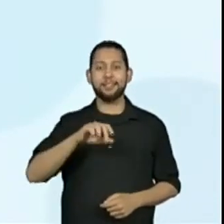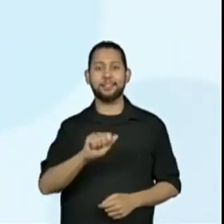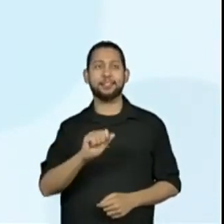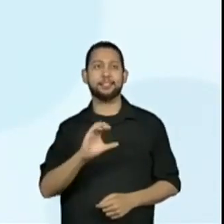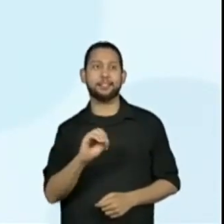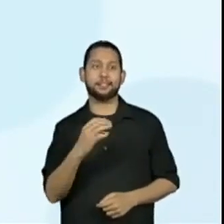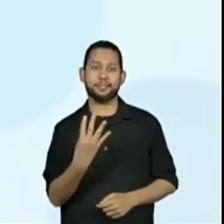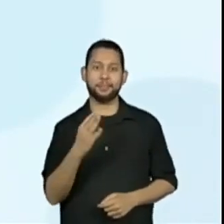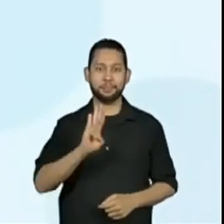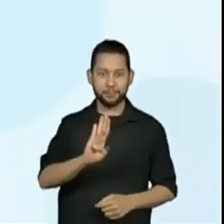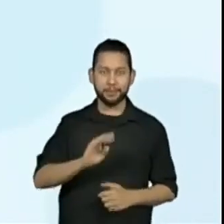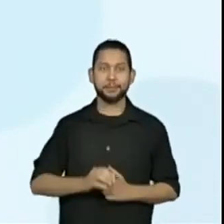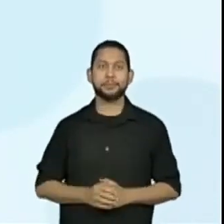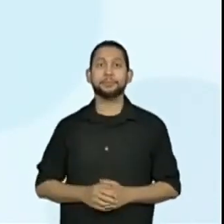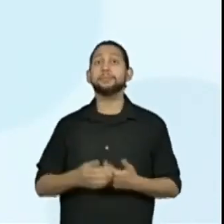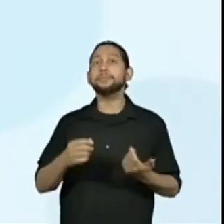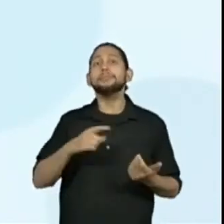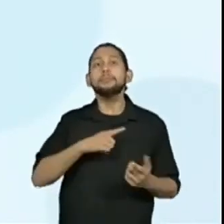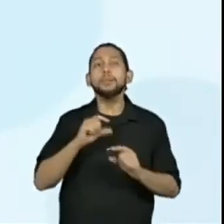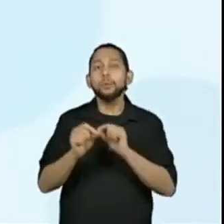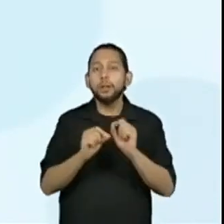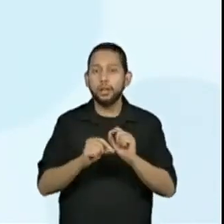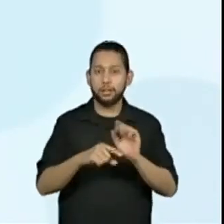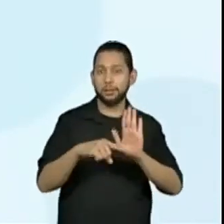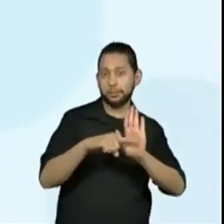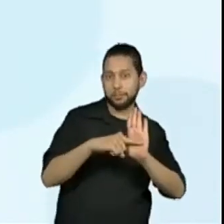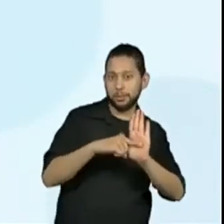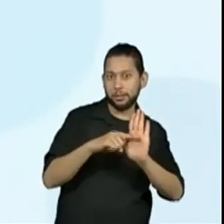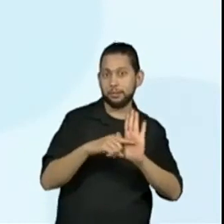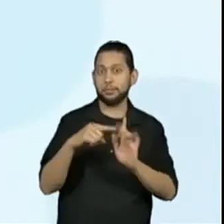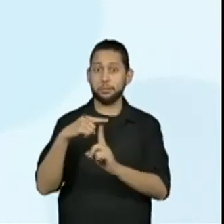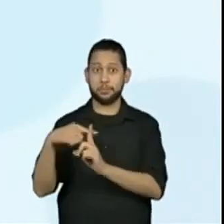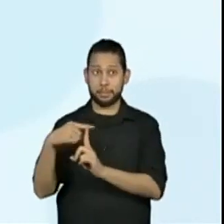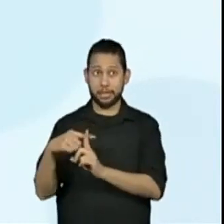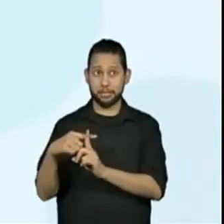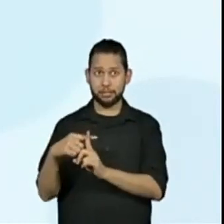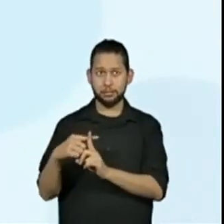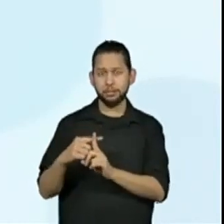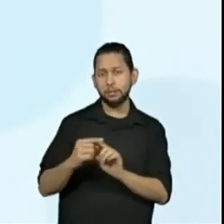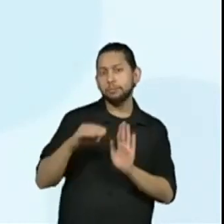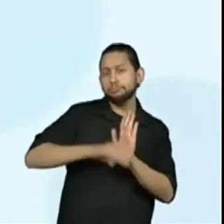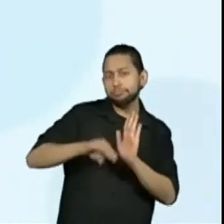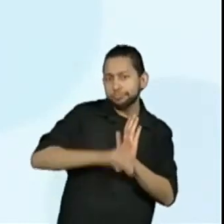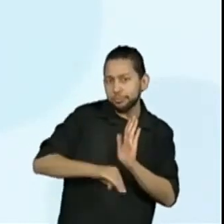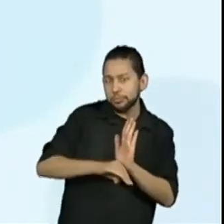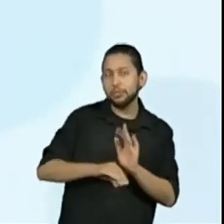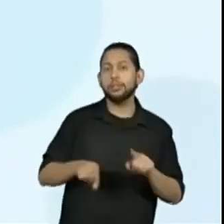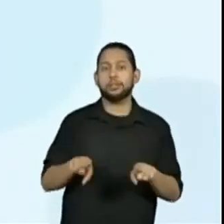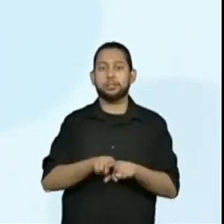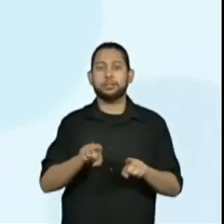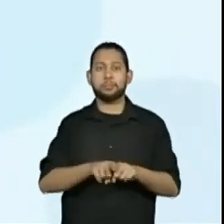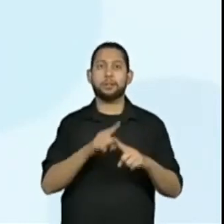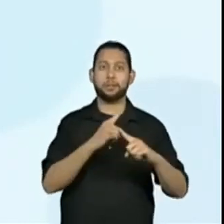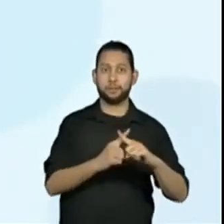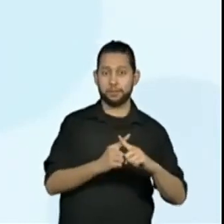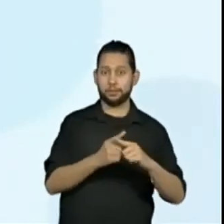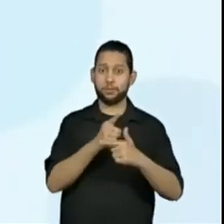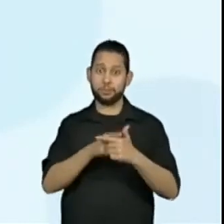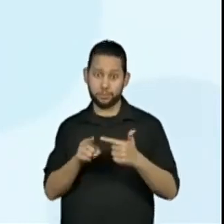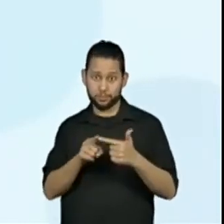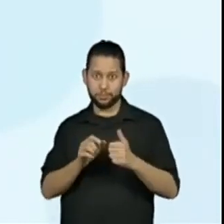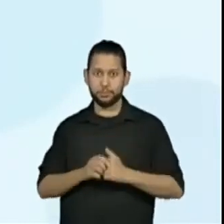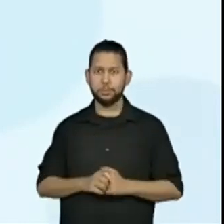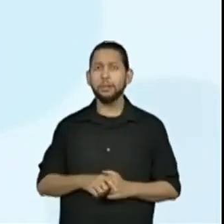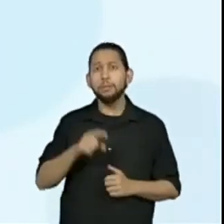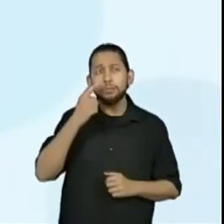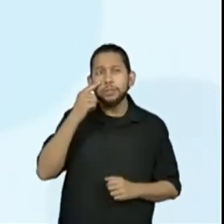EF04MA04B. Utilizar as relações entre adição e subtração, bem como entre multiplicação e divisão,